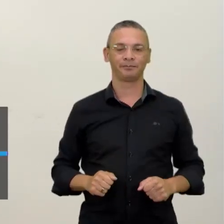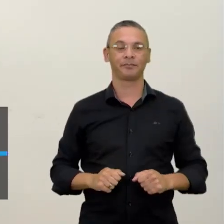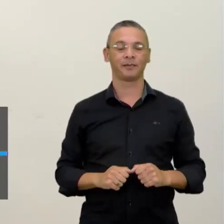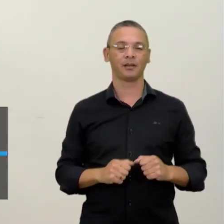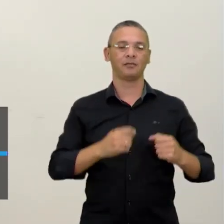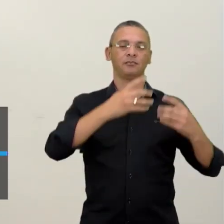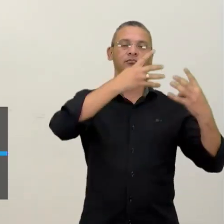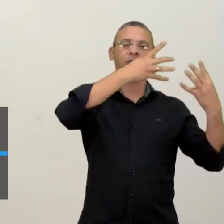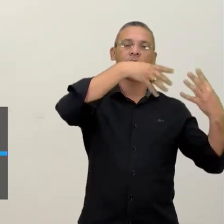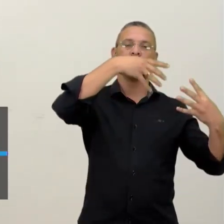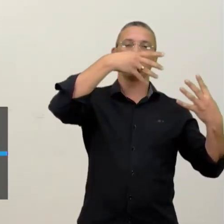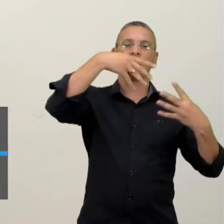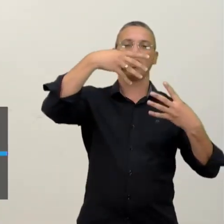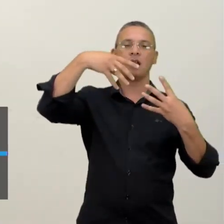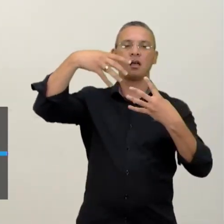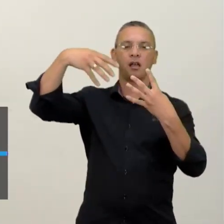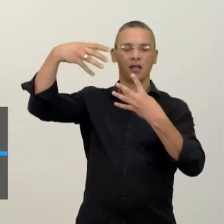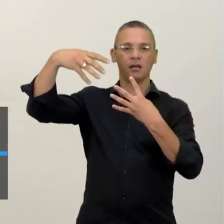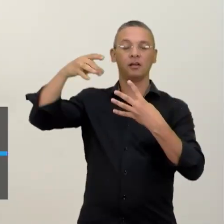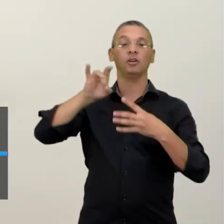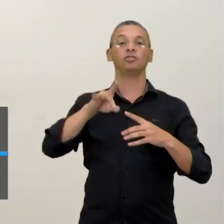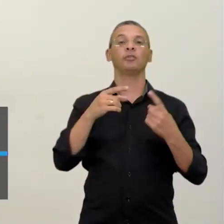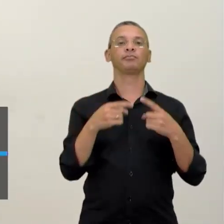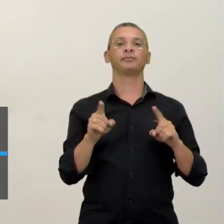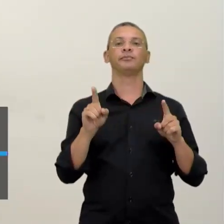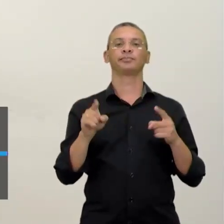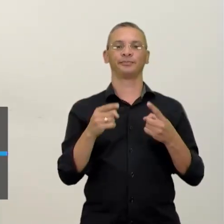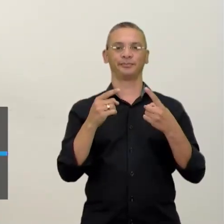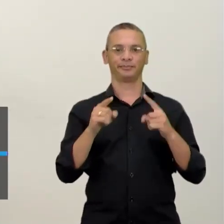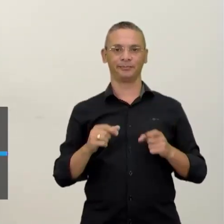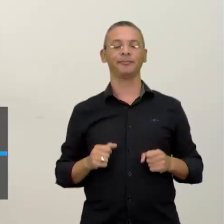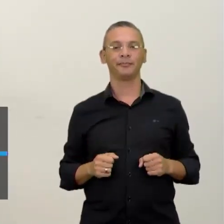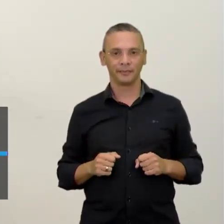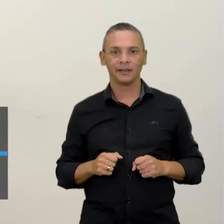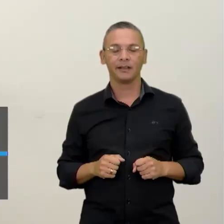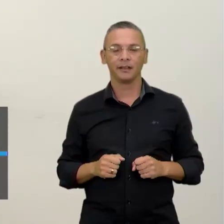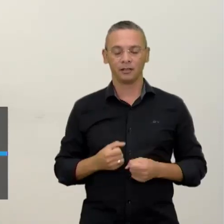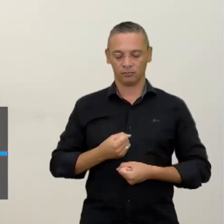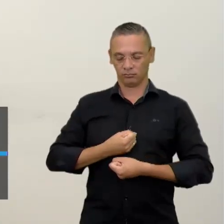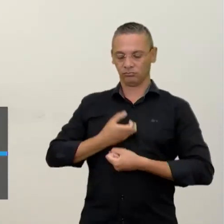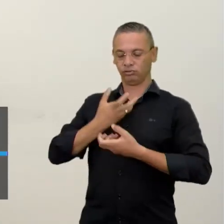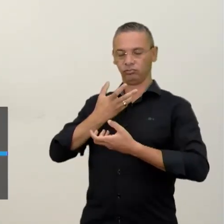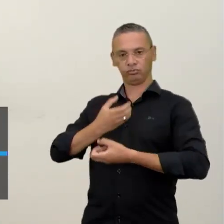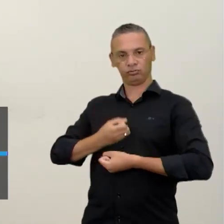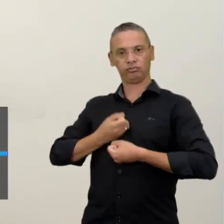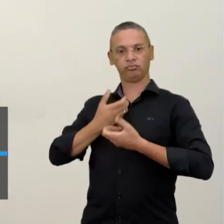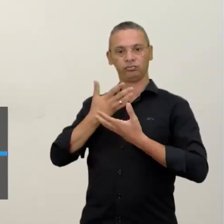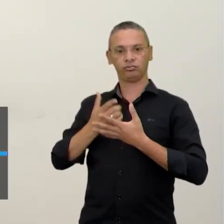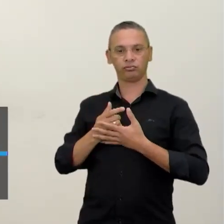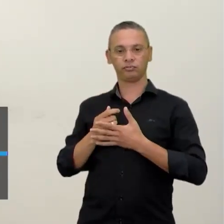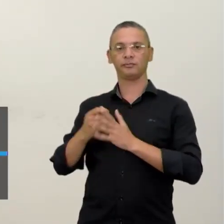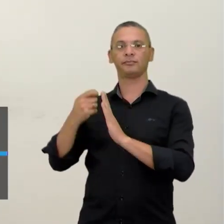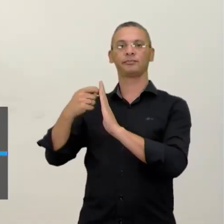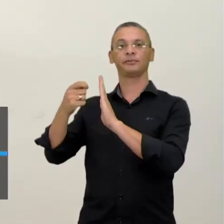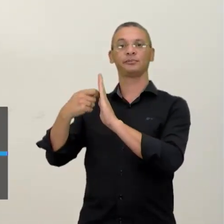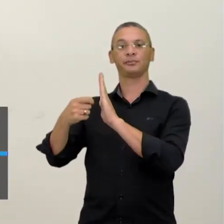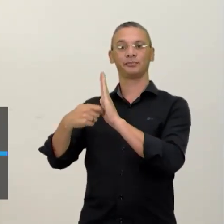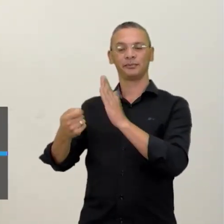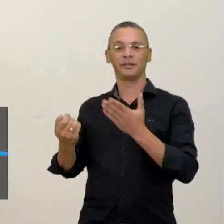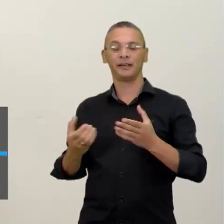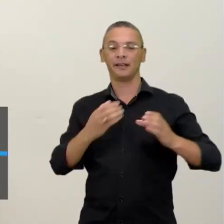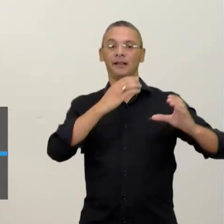música são só os instrumentos. Uma poesia é só a letra.